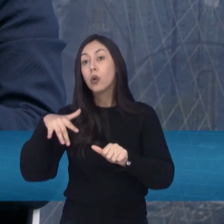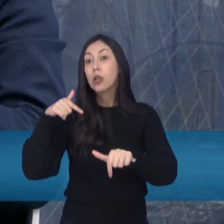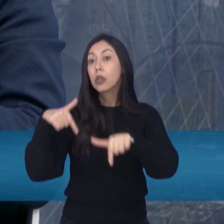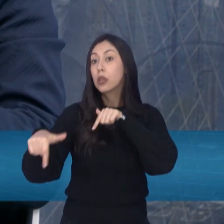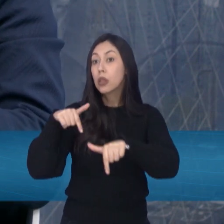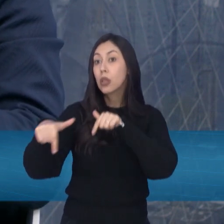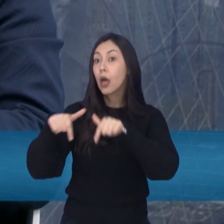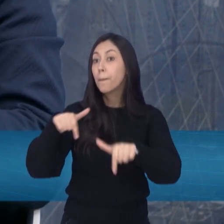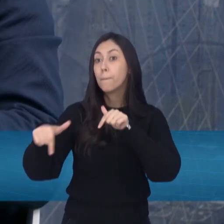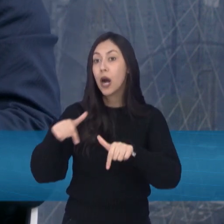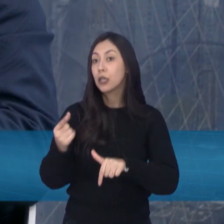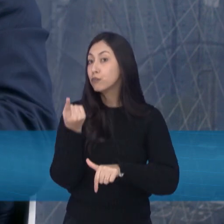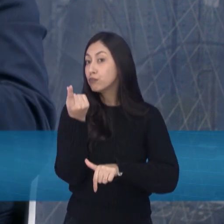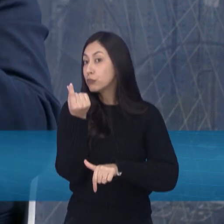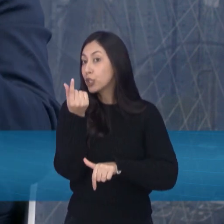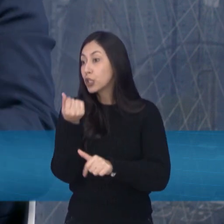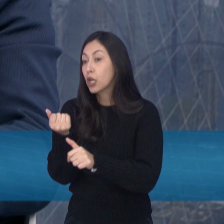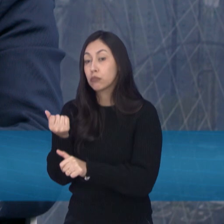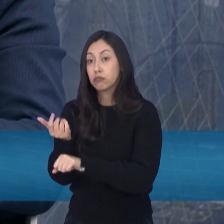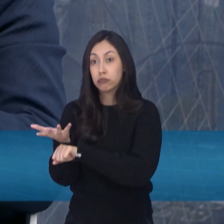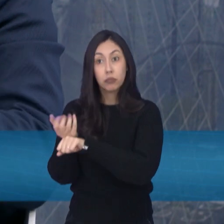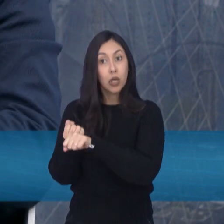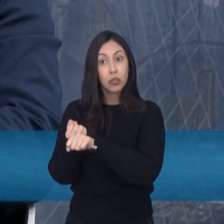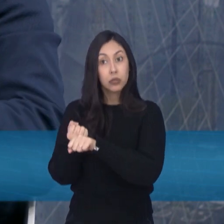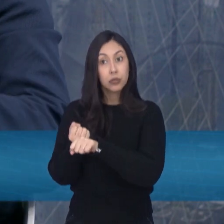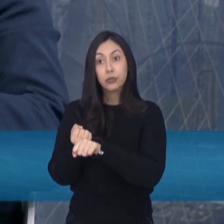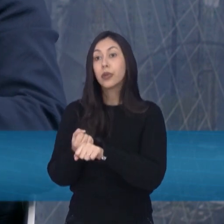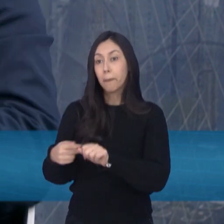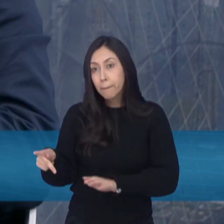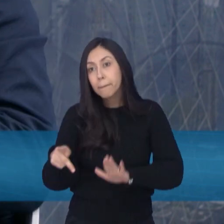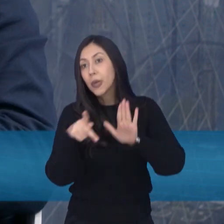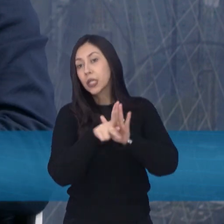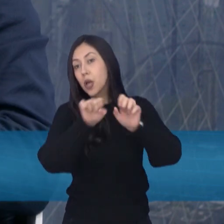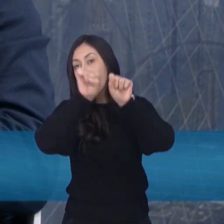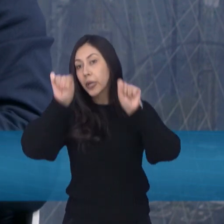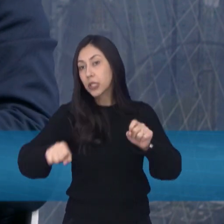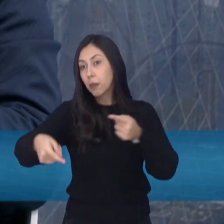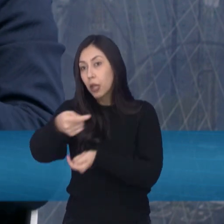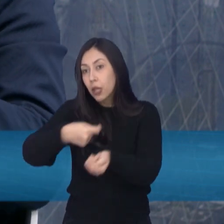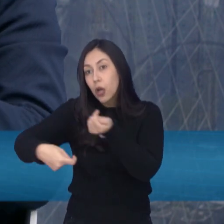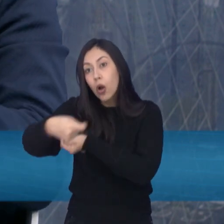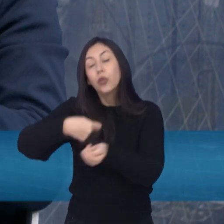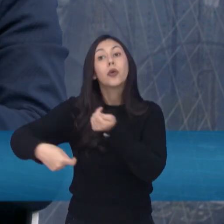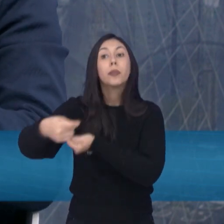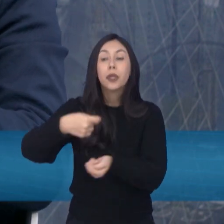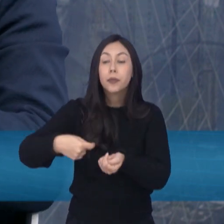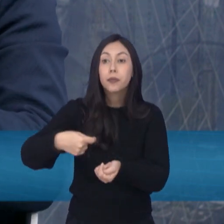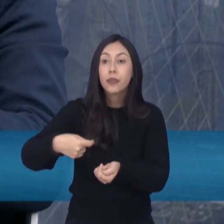trabalha para gerar sua própria renda, formalizado ou não, ele faz parte do sistema econômico local. Aquele que